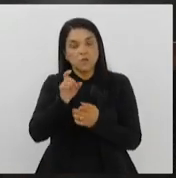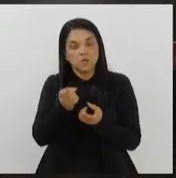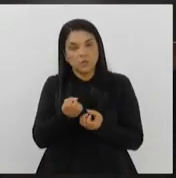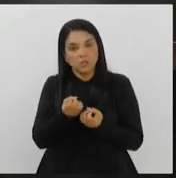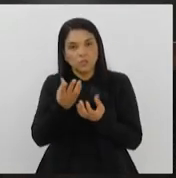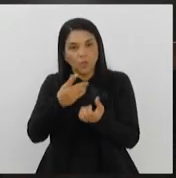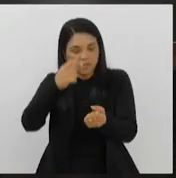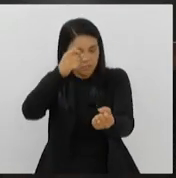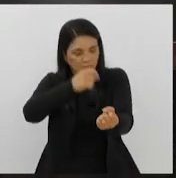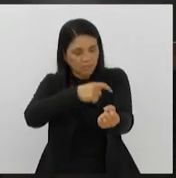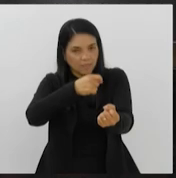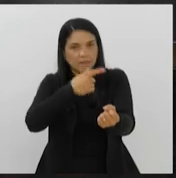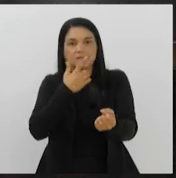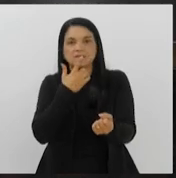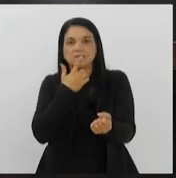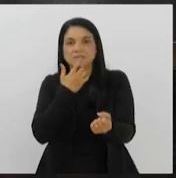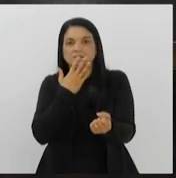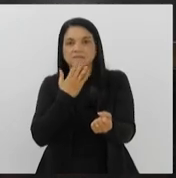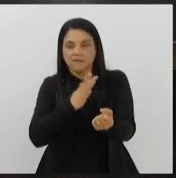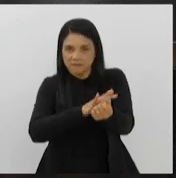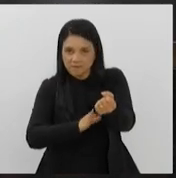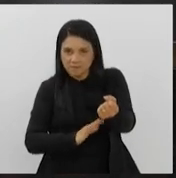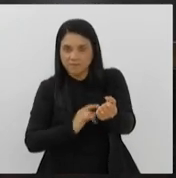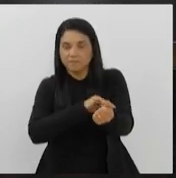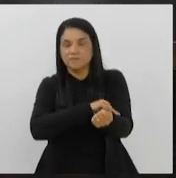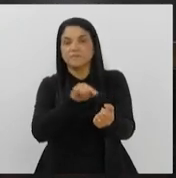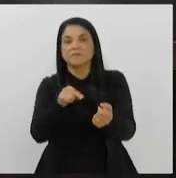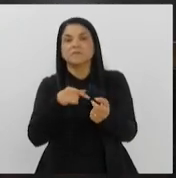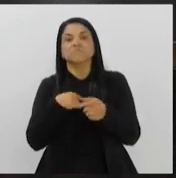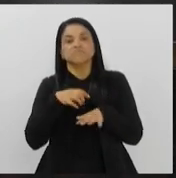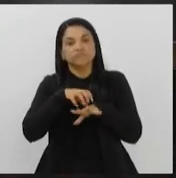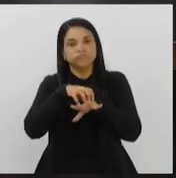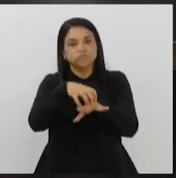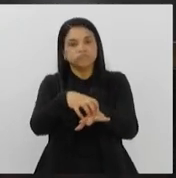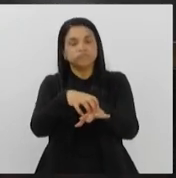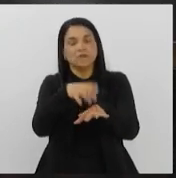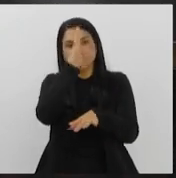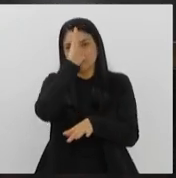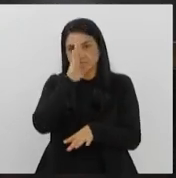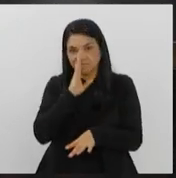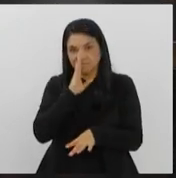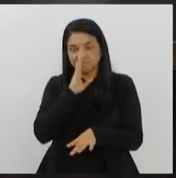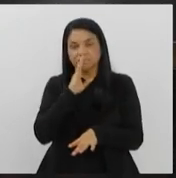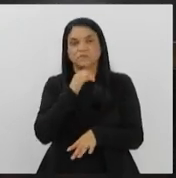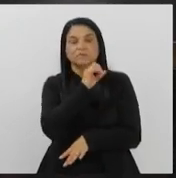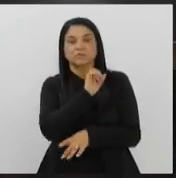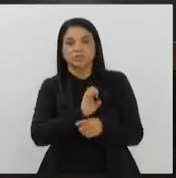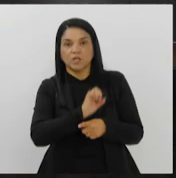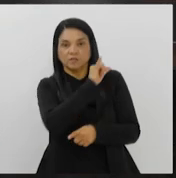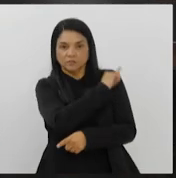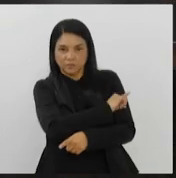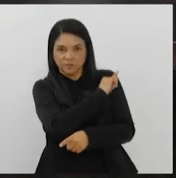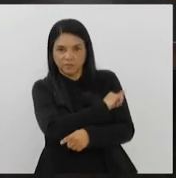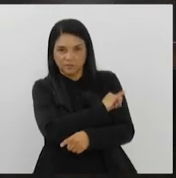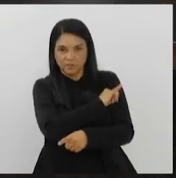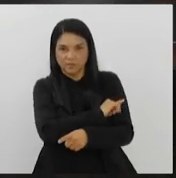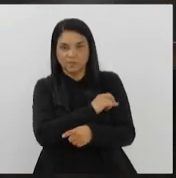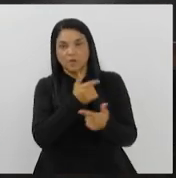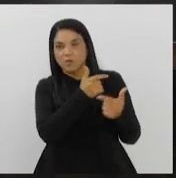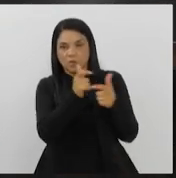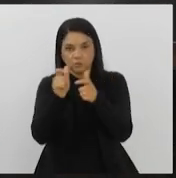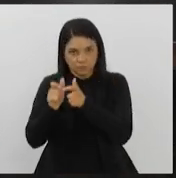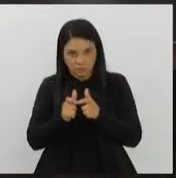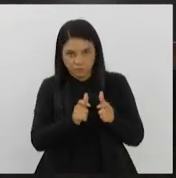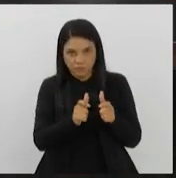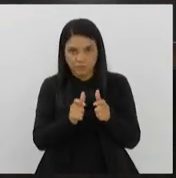retorno até a residência deste nos transportes coletivos intermunicipais no Estado do Rio de Janeiro e dar outras